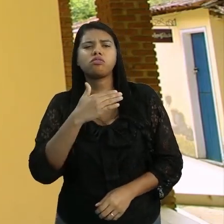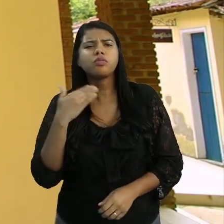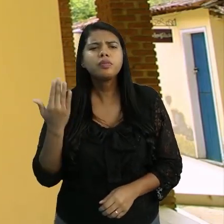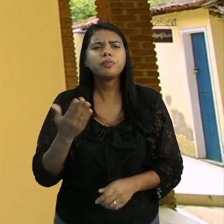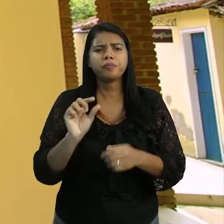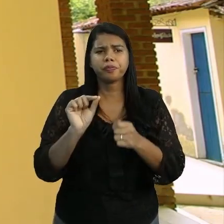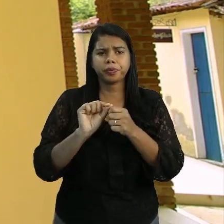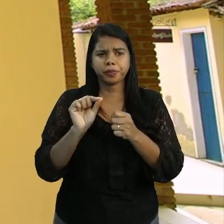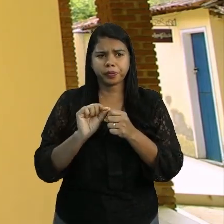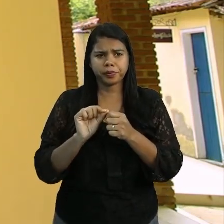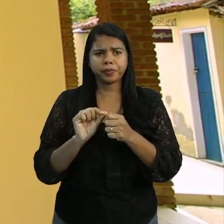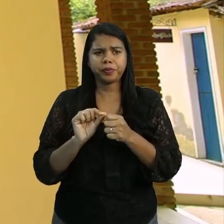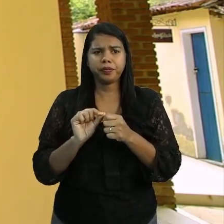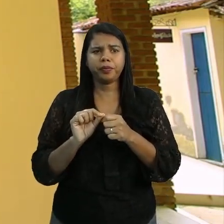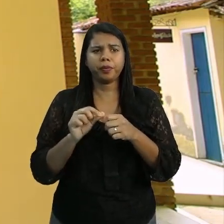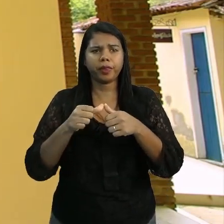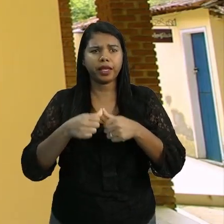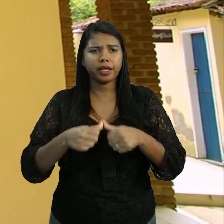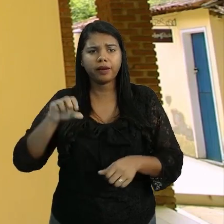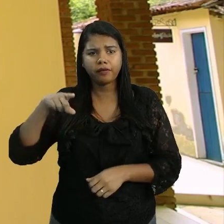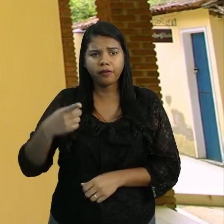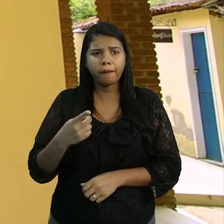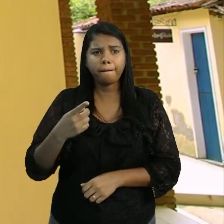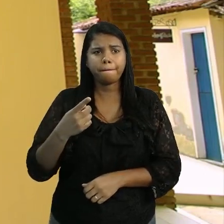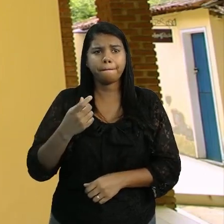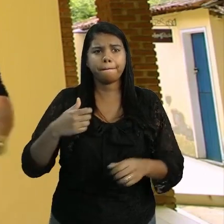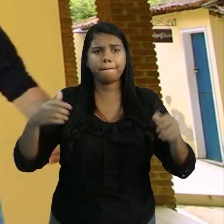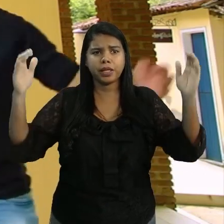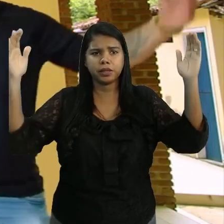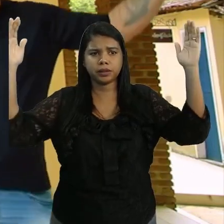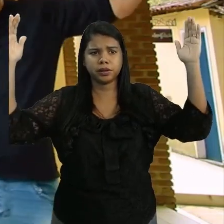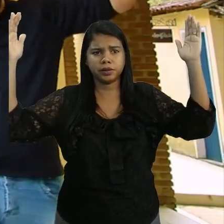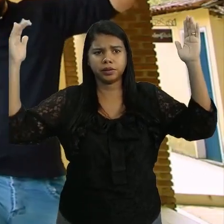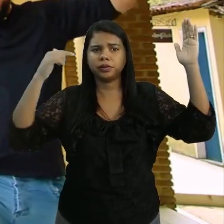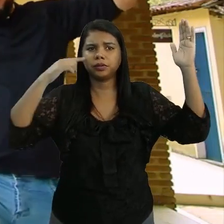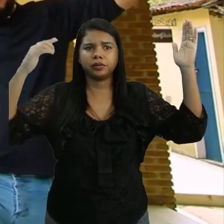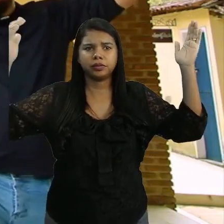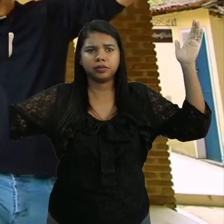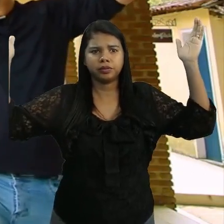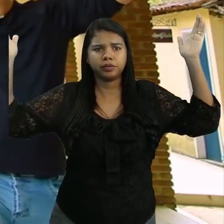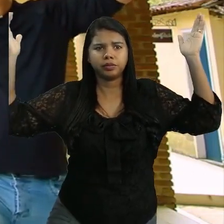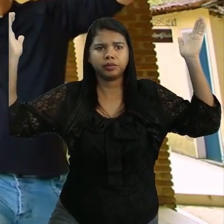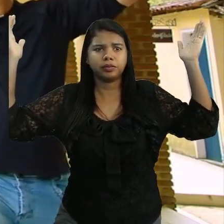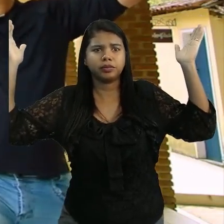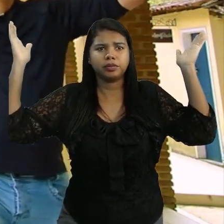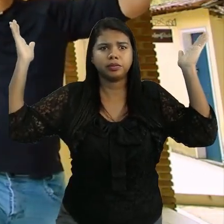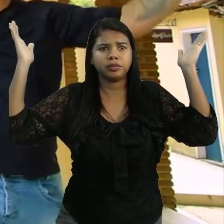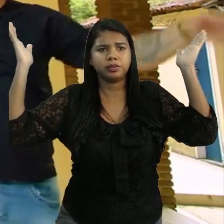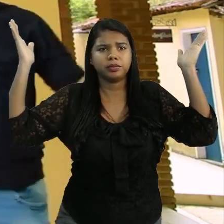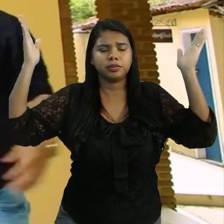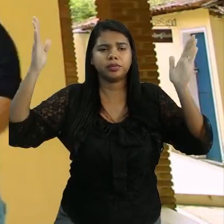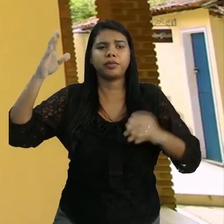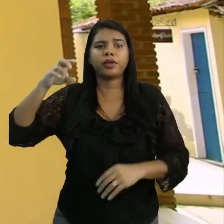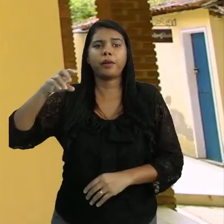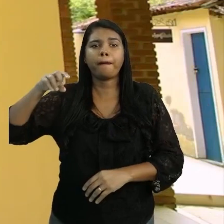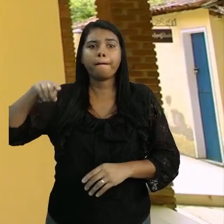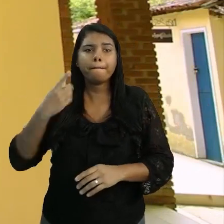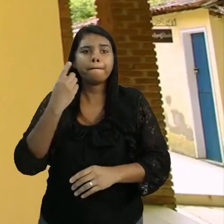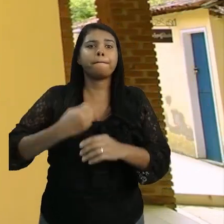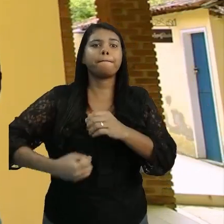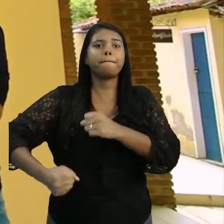uma mentalidade muito egoísta, de uma mentalidade demoníaca, de gostar de prejudicar as pessoas para se dar bem, de enganar os